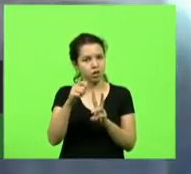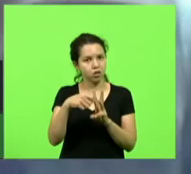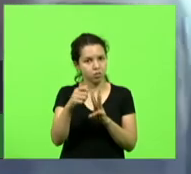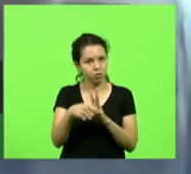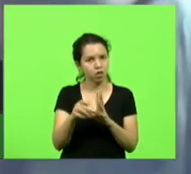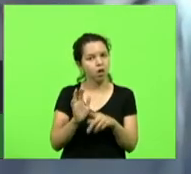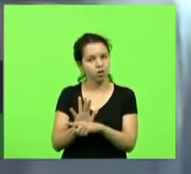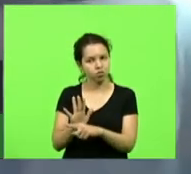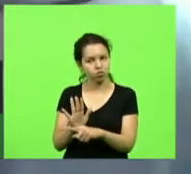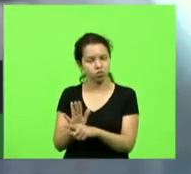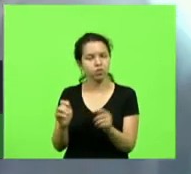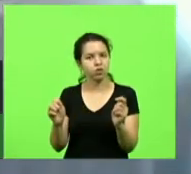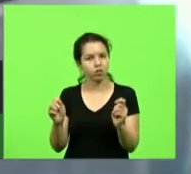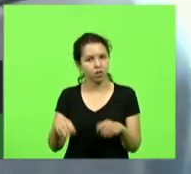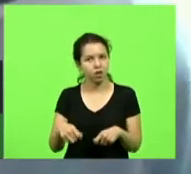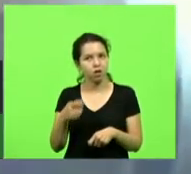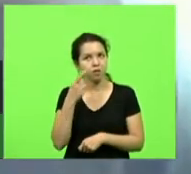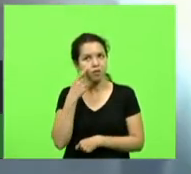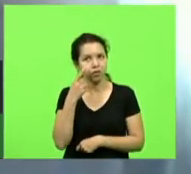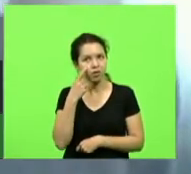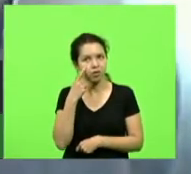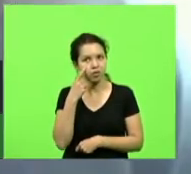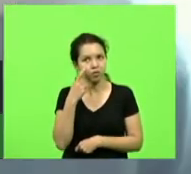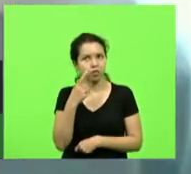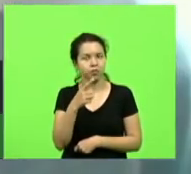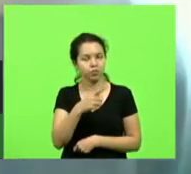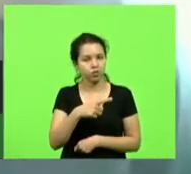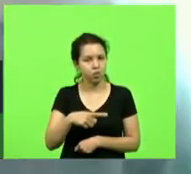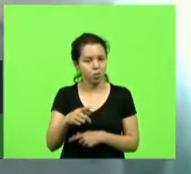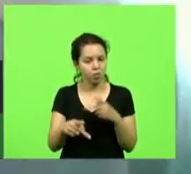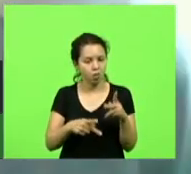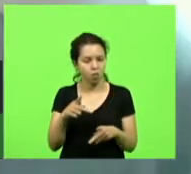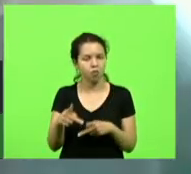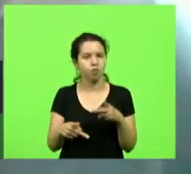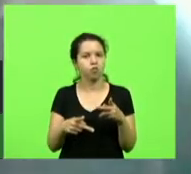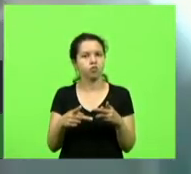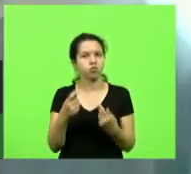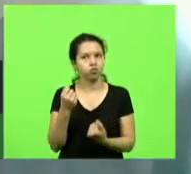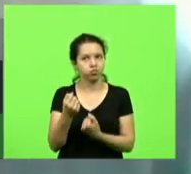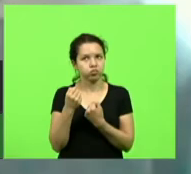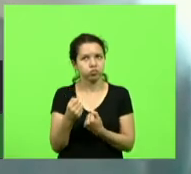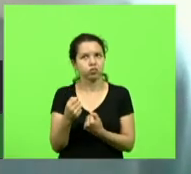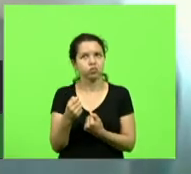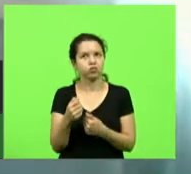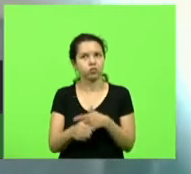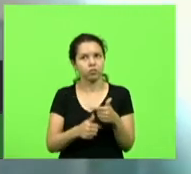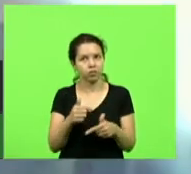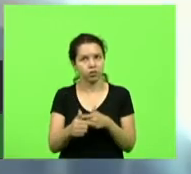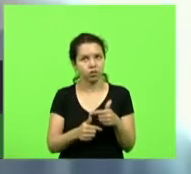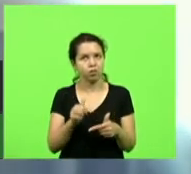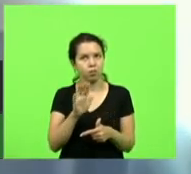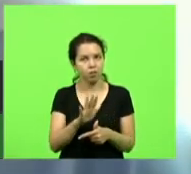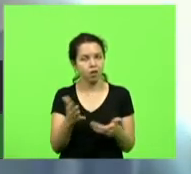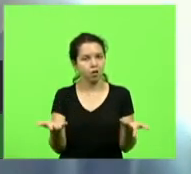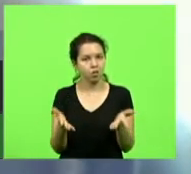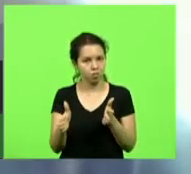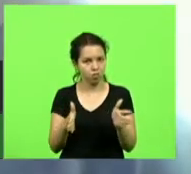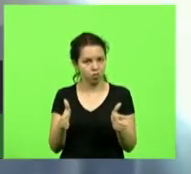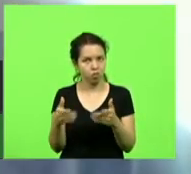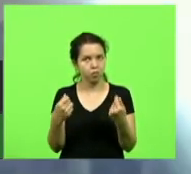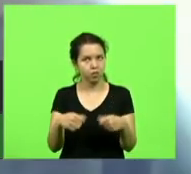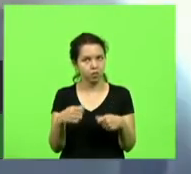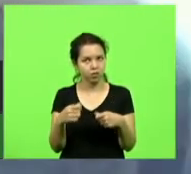colabora. Né? Então, vamos ver. O nosso povo é valente, batalhador, mas que nesse momento precisa de amparo, de